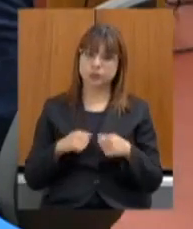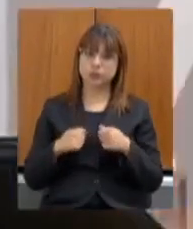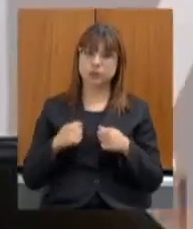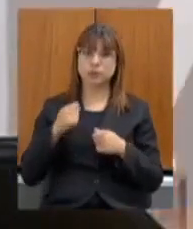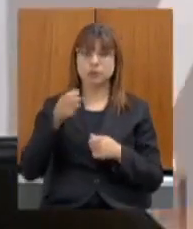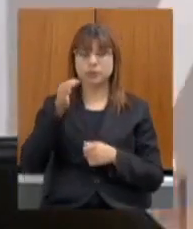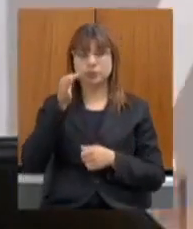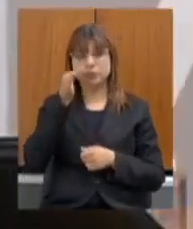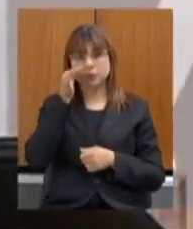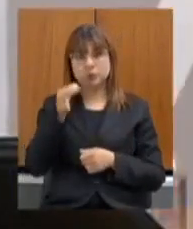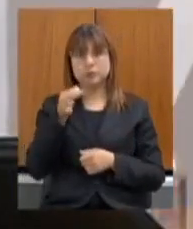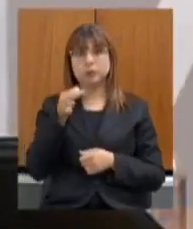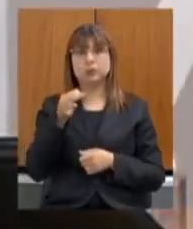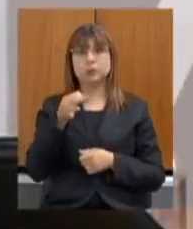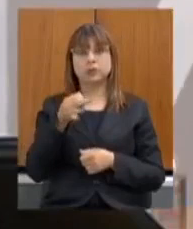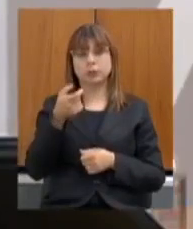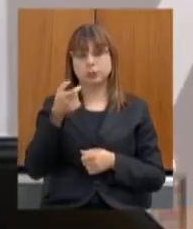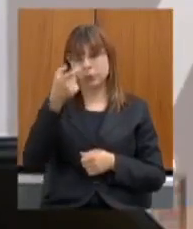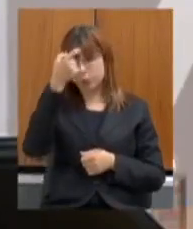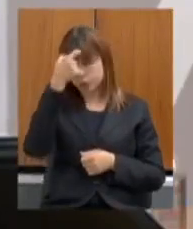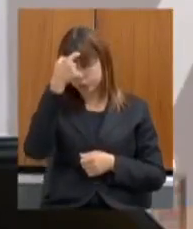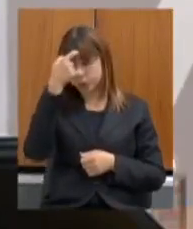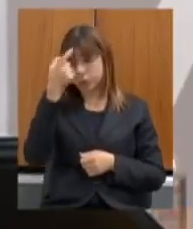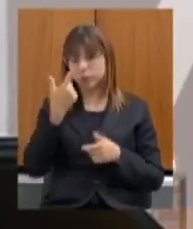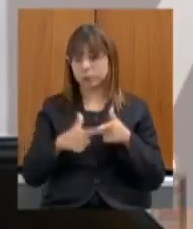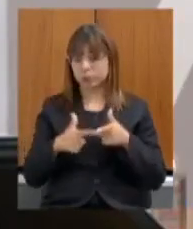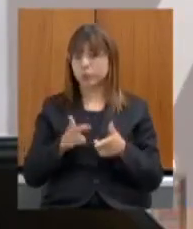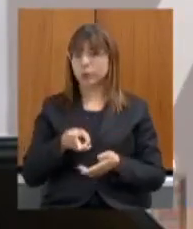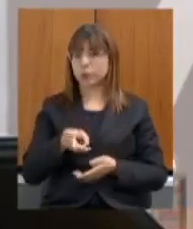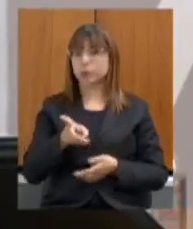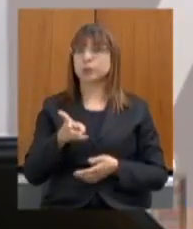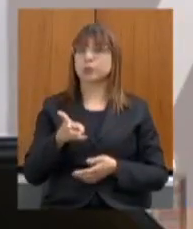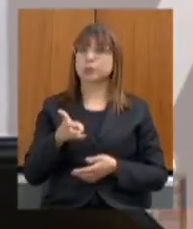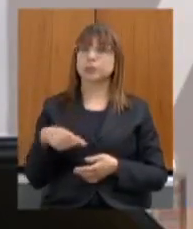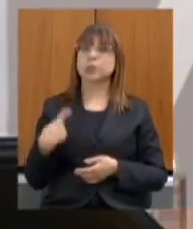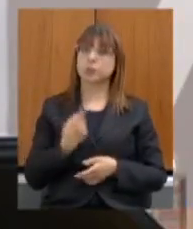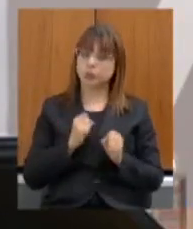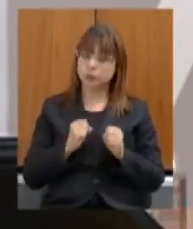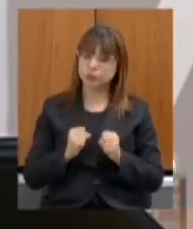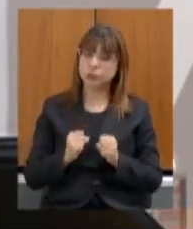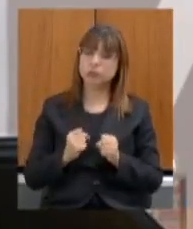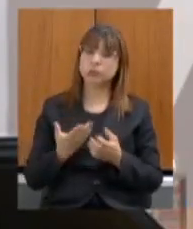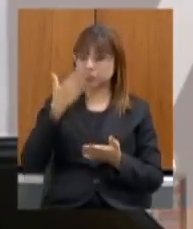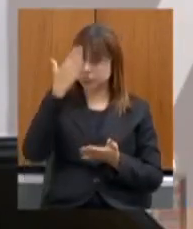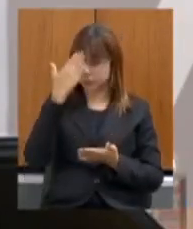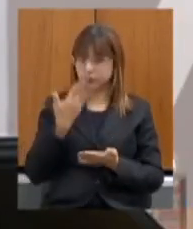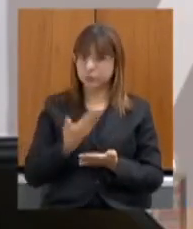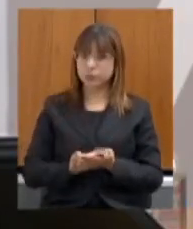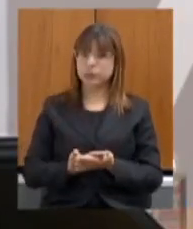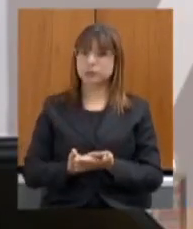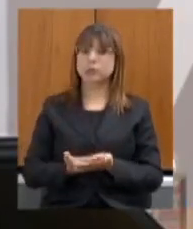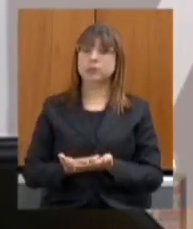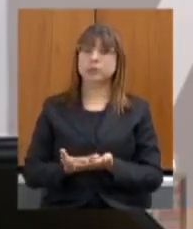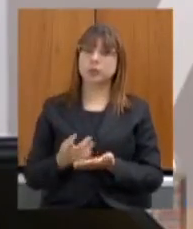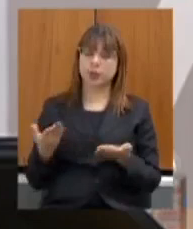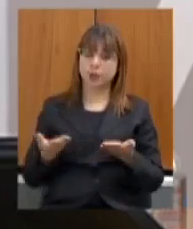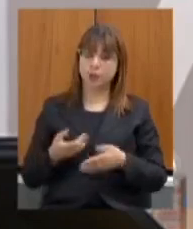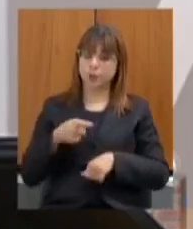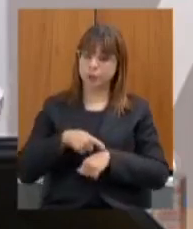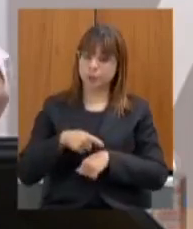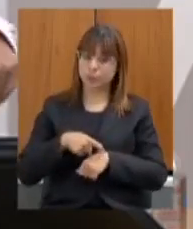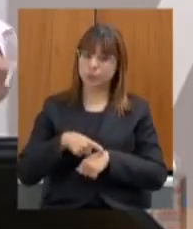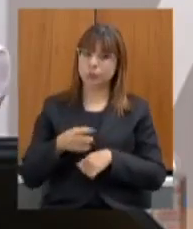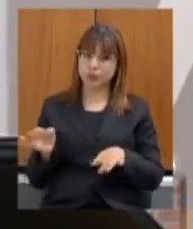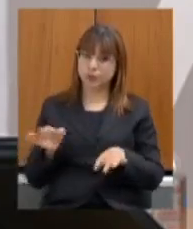ainda existe e que nós podemos contar para que esse momento passe e que a gente consiga